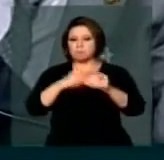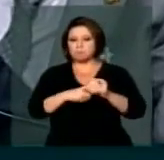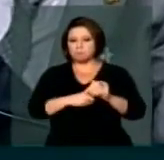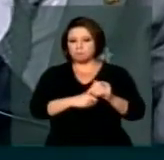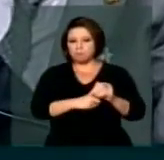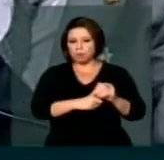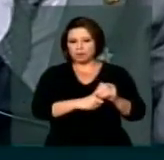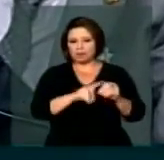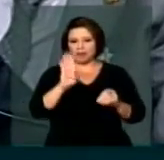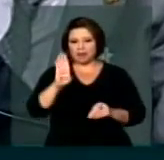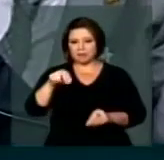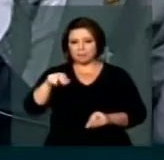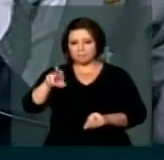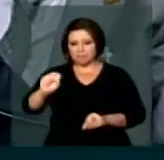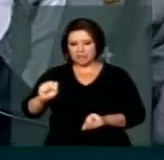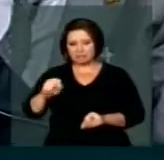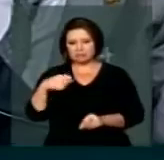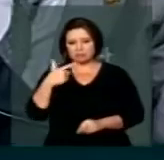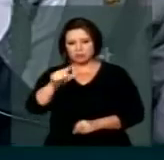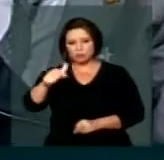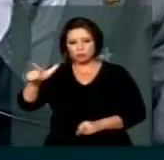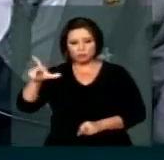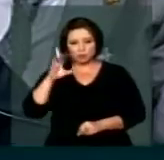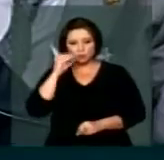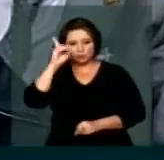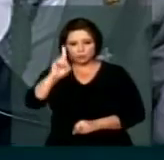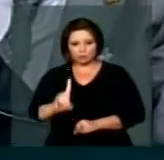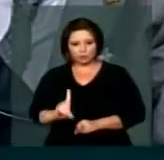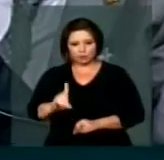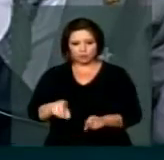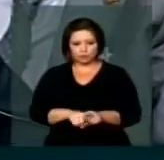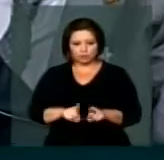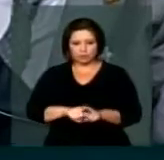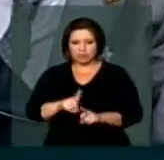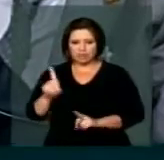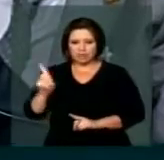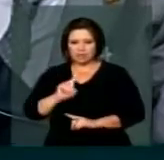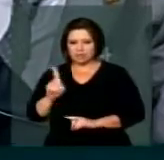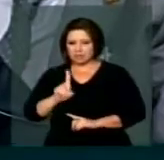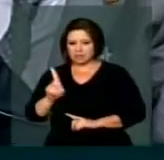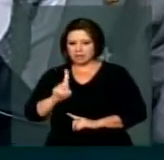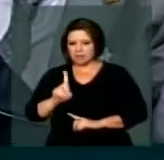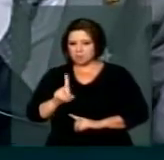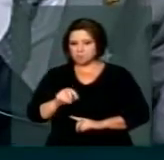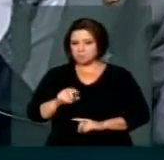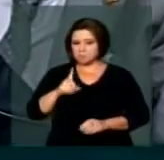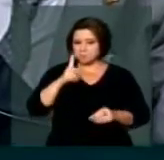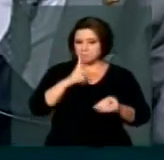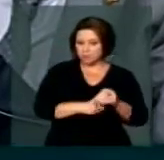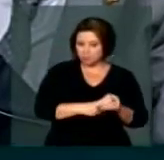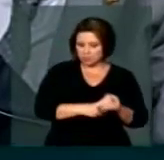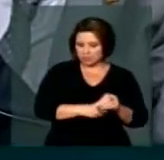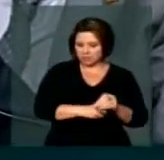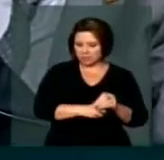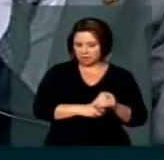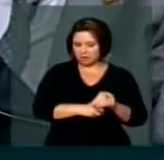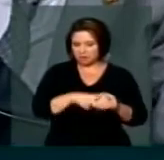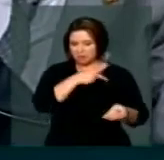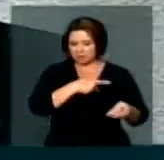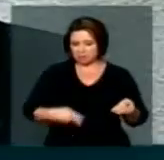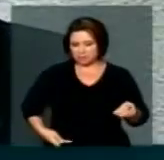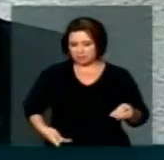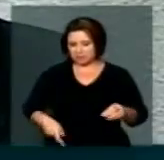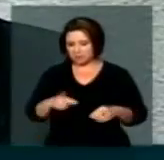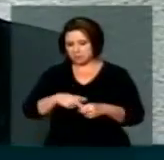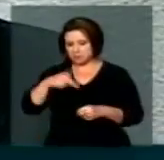bloquear os seus bens e de outros diretores e de não bloquear os bens da presidente da Petrobras e do Conselho de